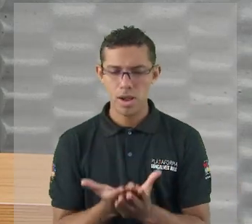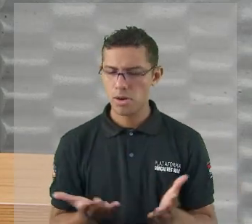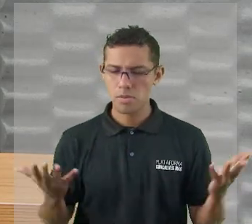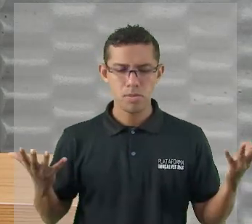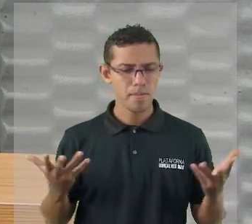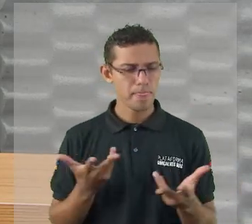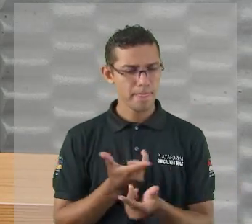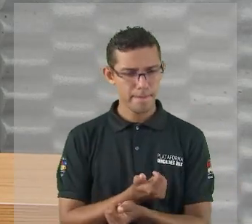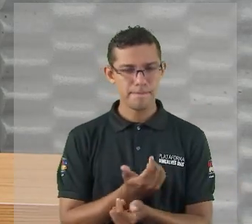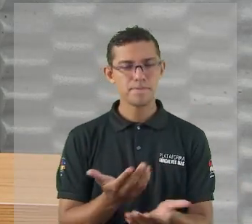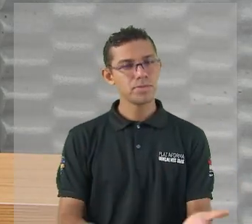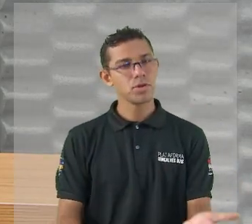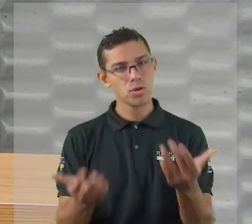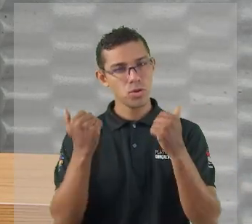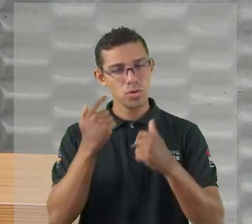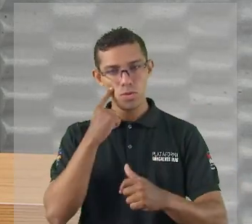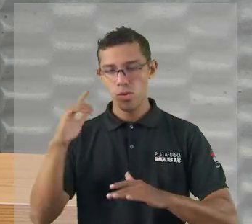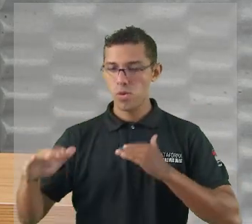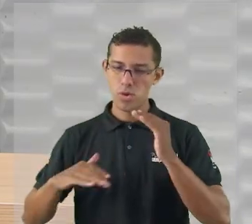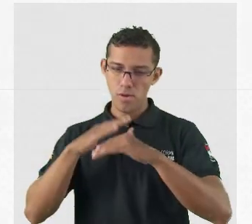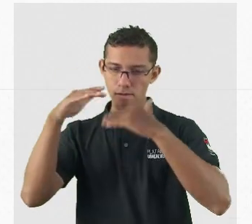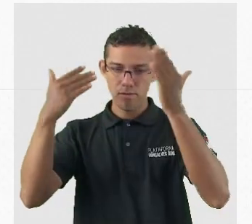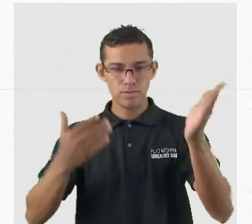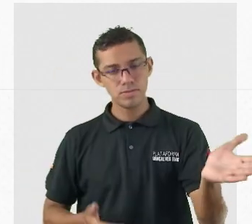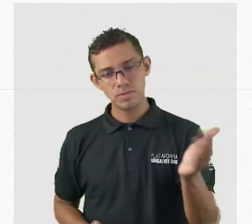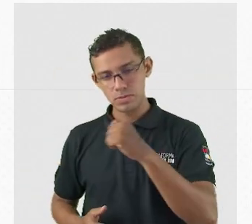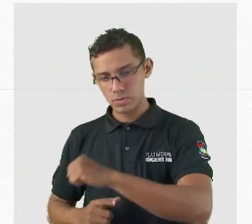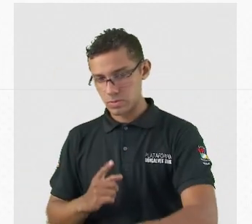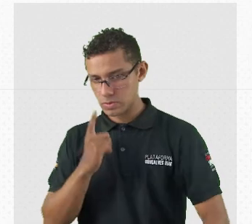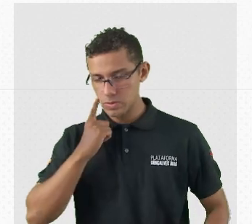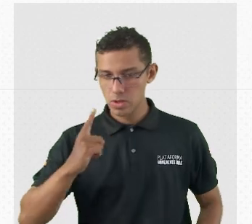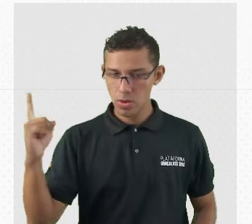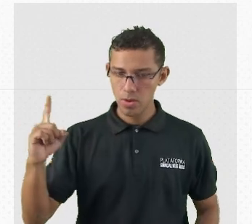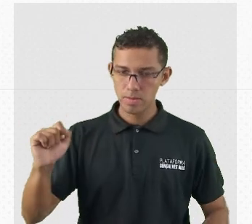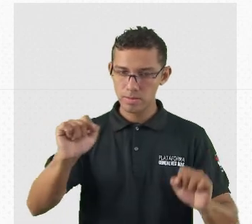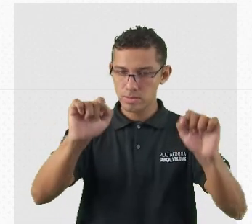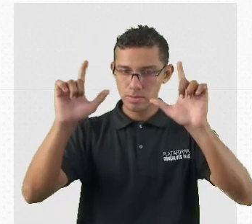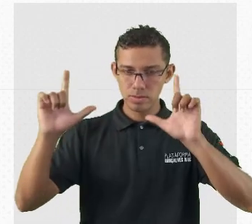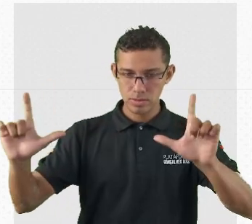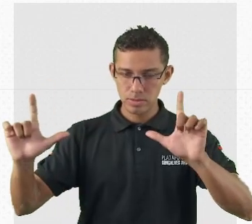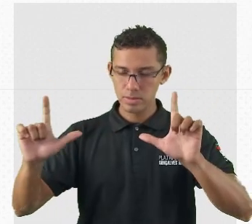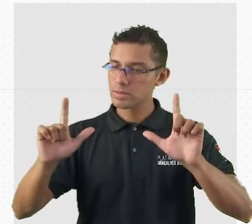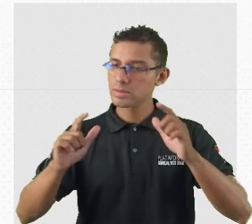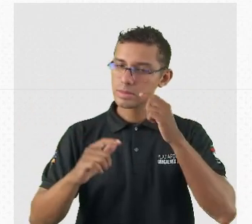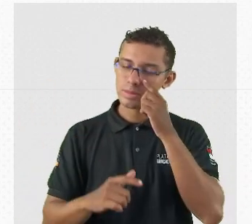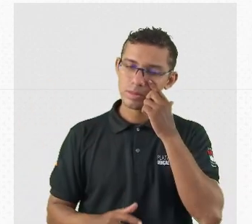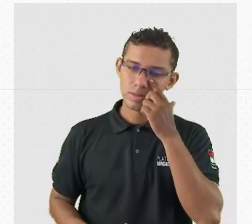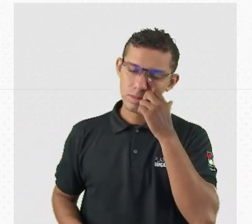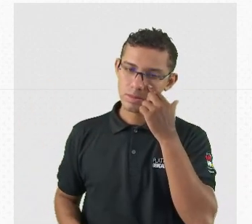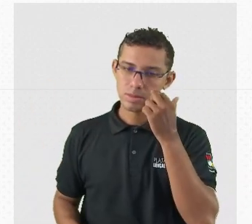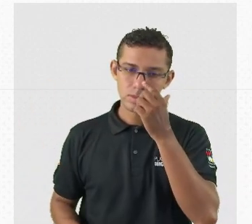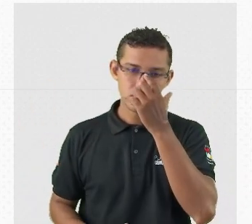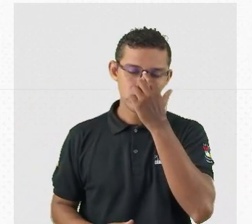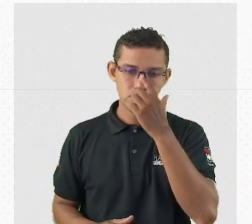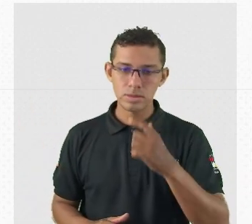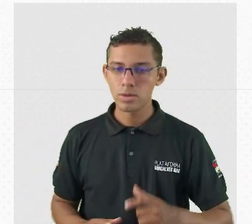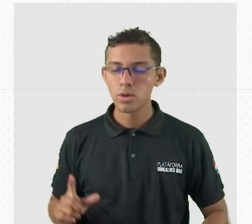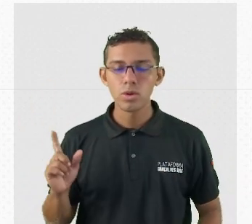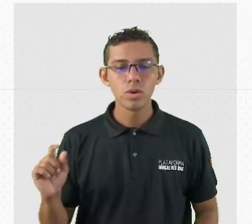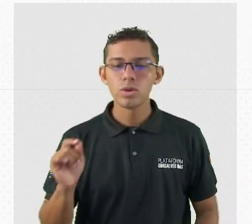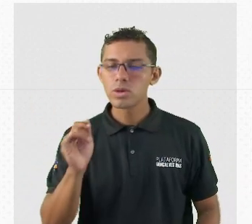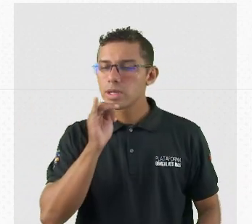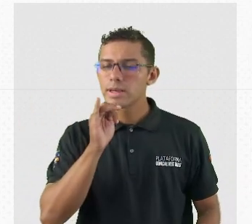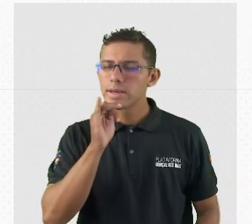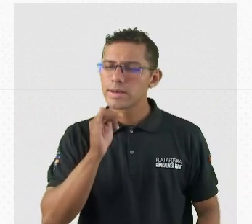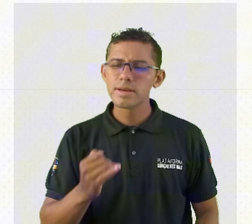você. Então, vem comigo, vamos evoluir, vamos para o slide, tá? Então, Marcos, para a gente começar, o que